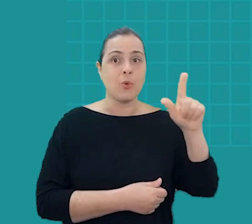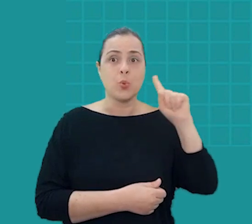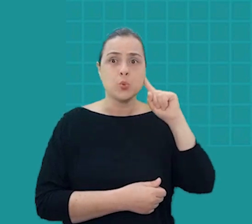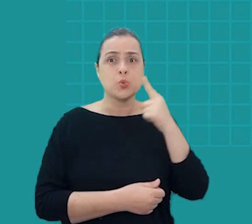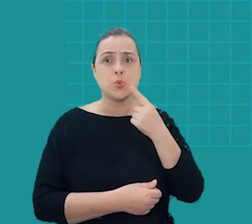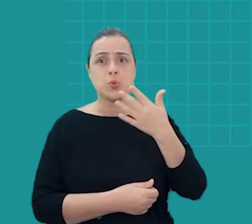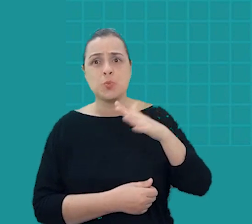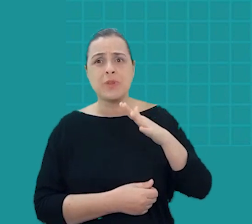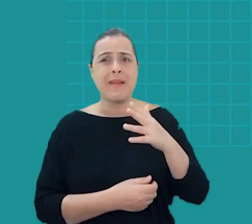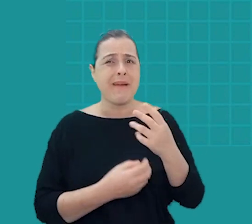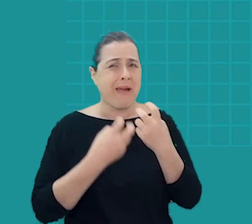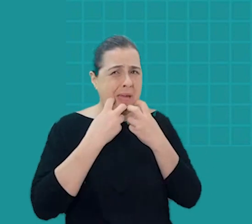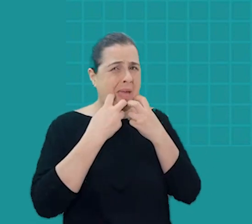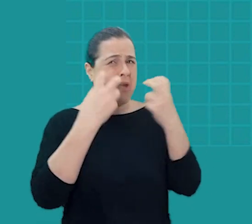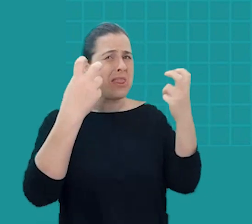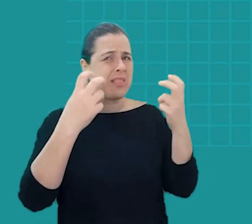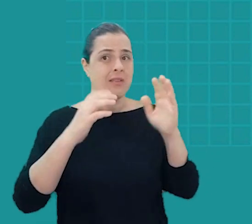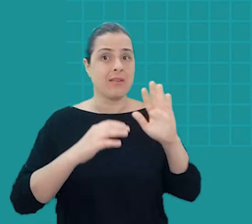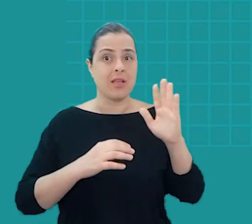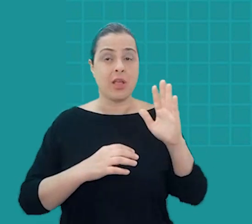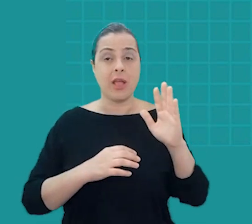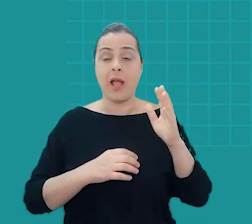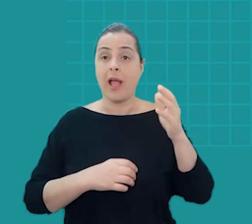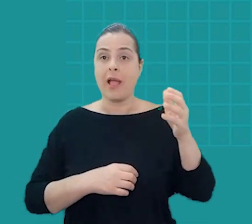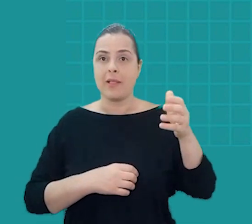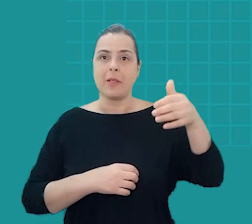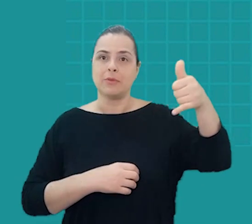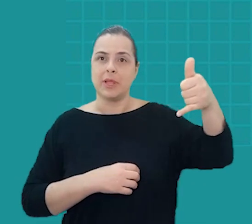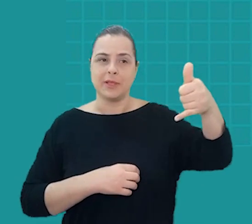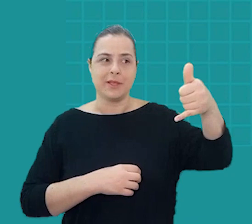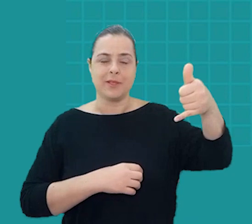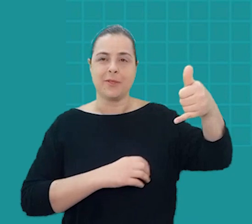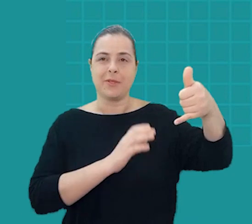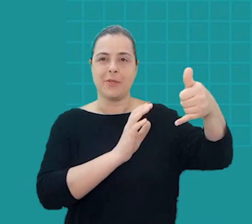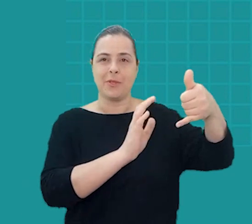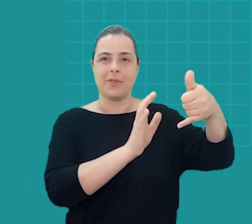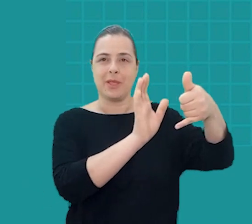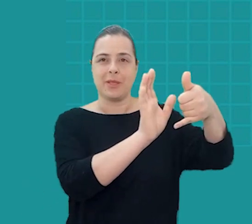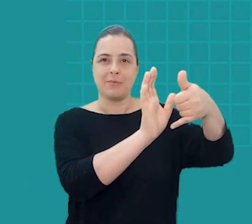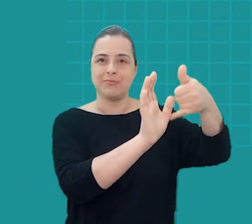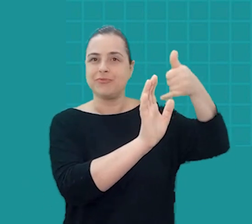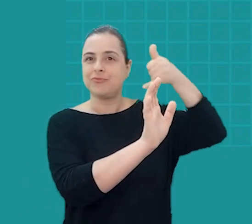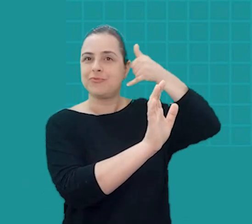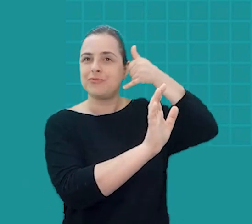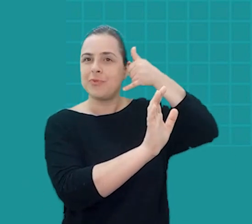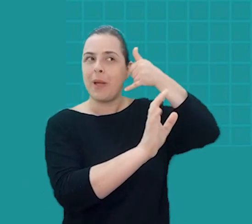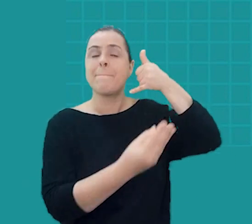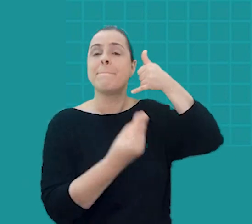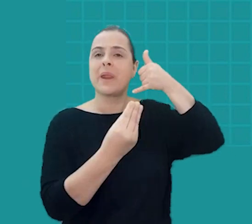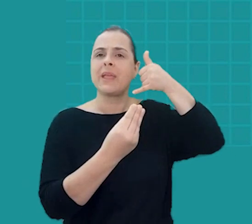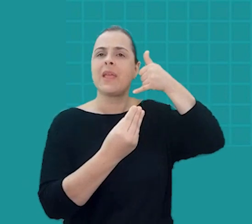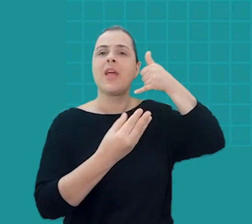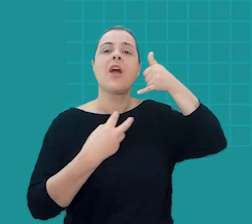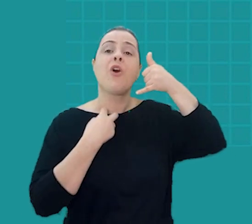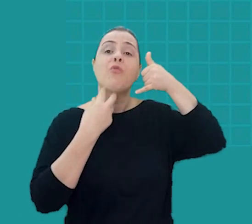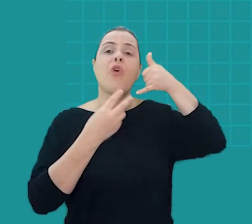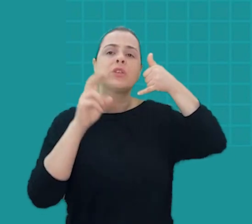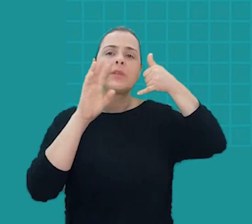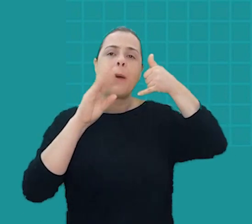teclado. Eu até contei já em post e tal. O teclado foi uma invenção acessível, foi uma invenção